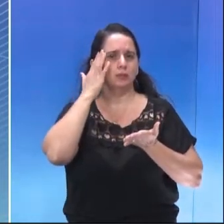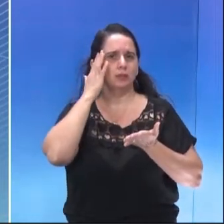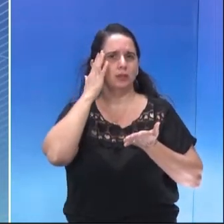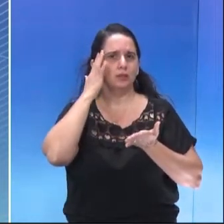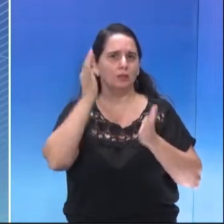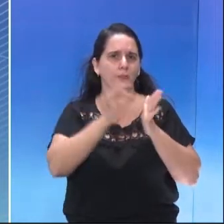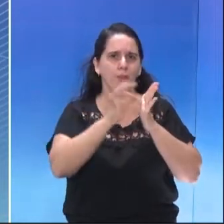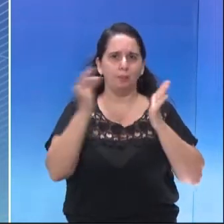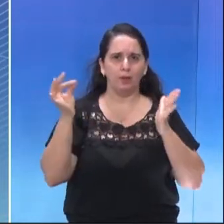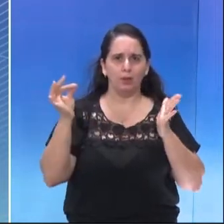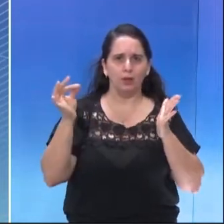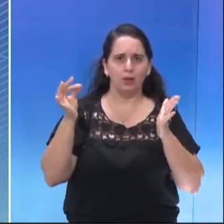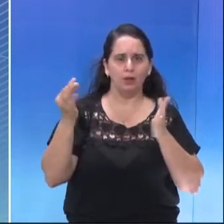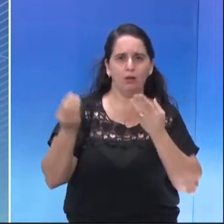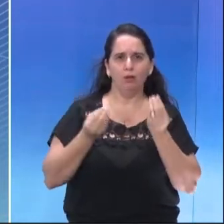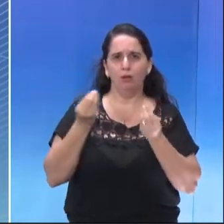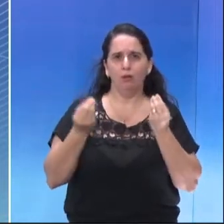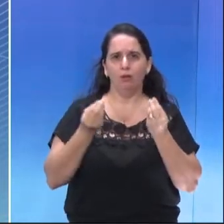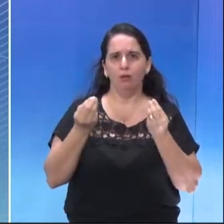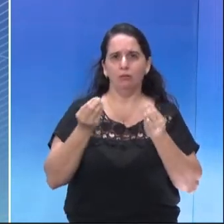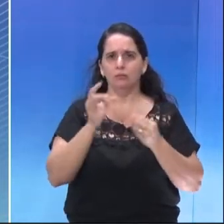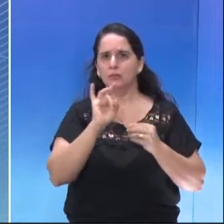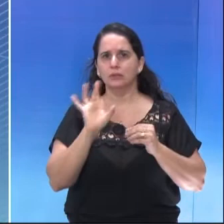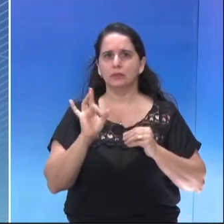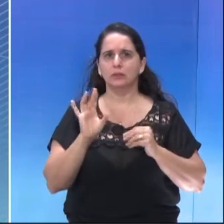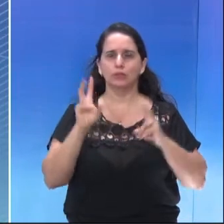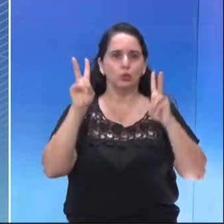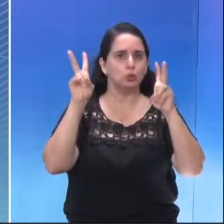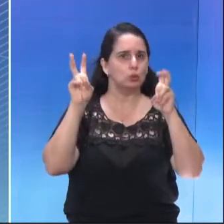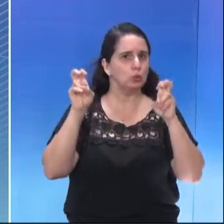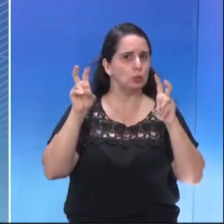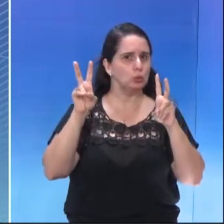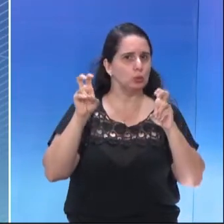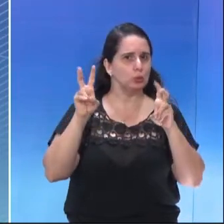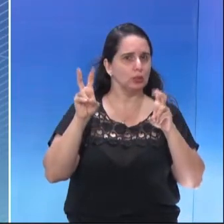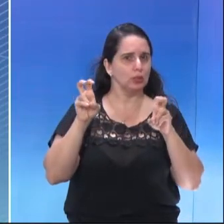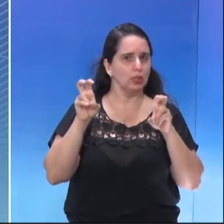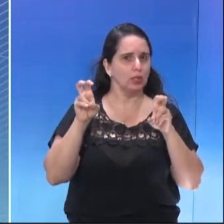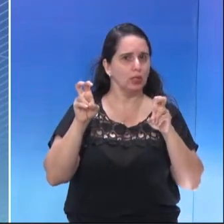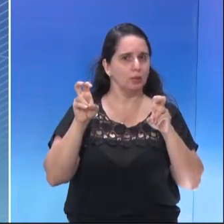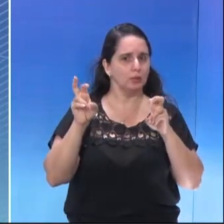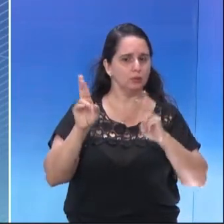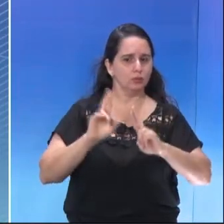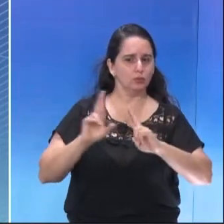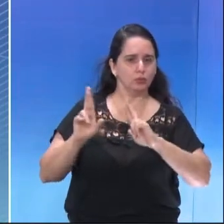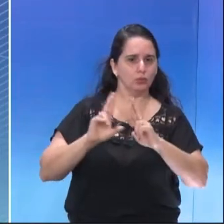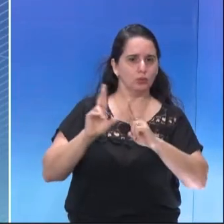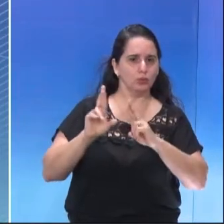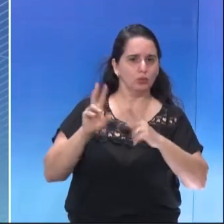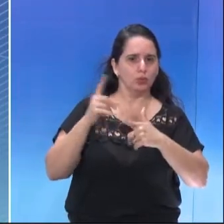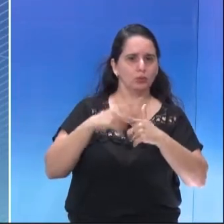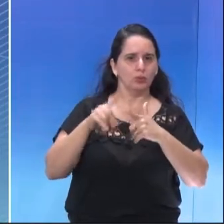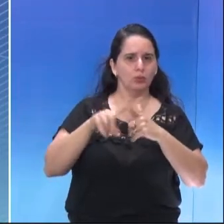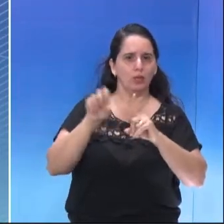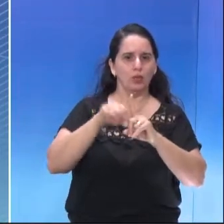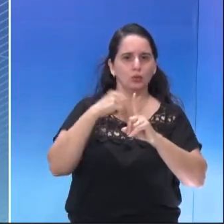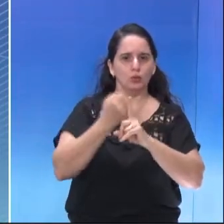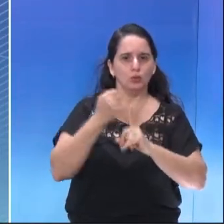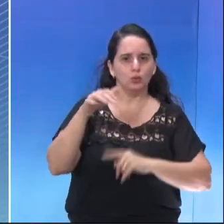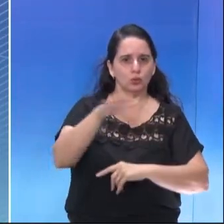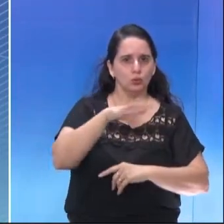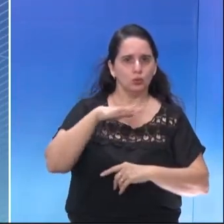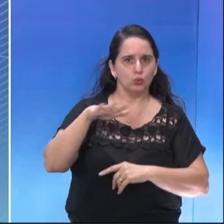intervenção, principalmente se a temática, se o tema for relacionado às problemáticas sociais? As